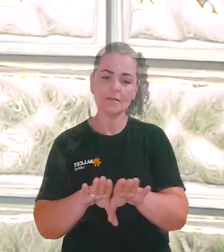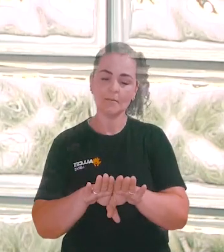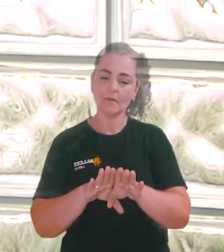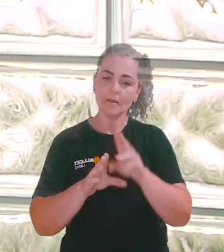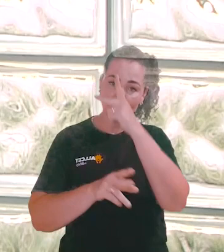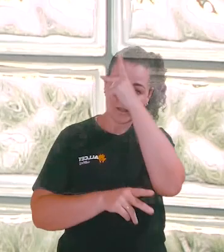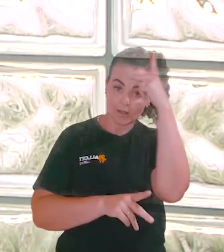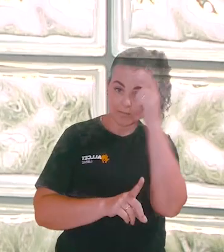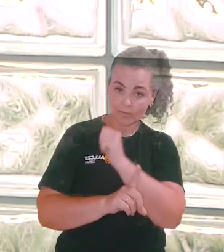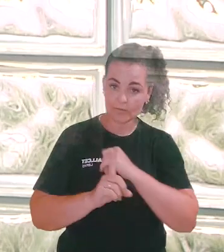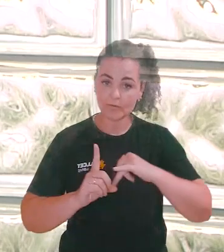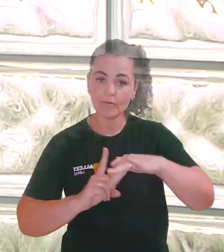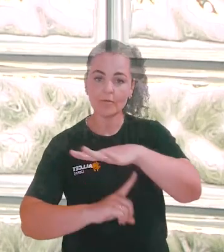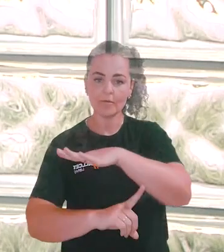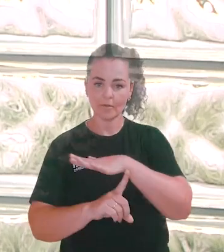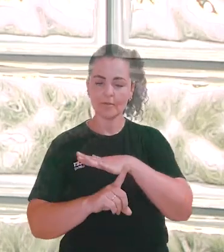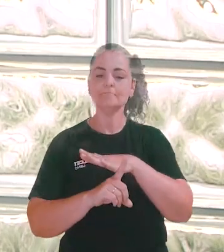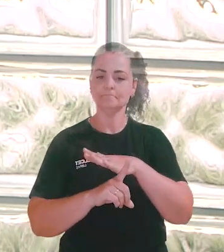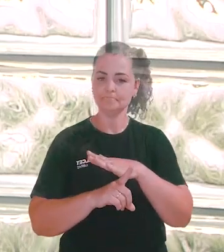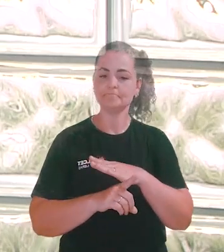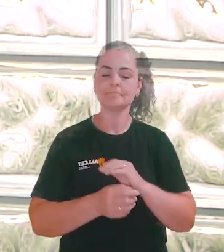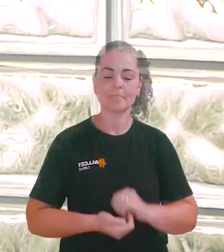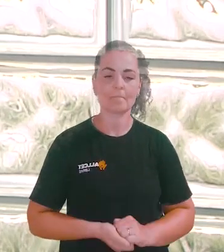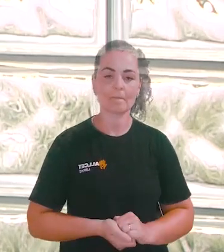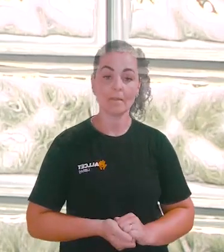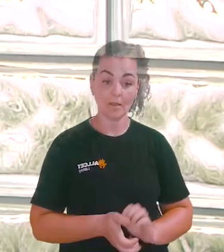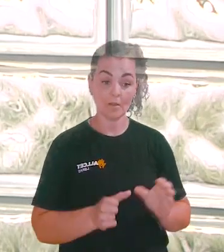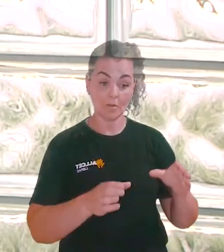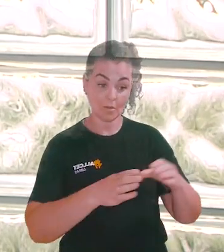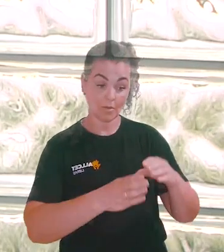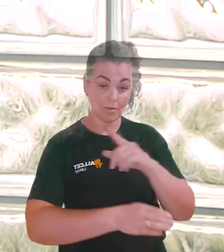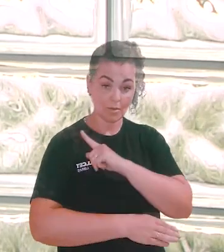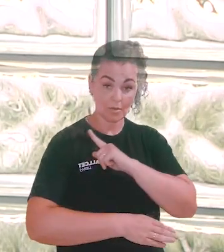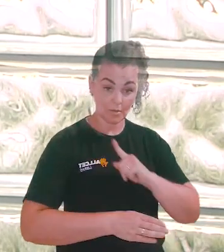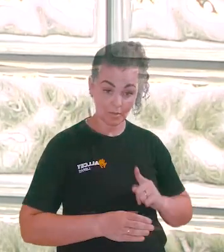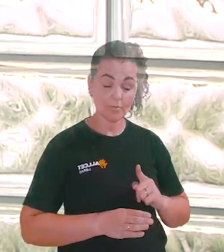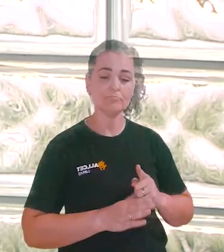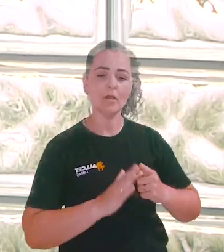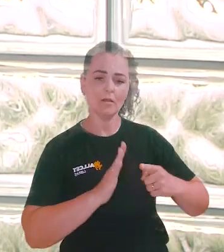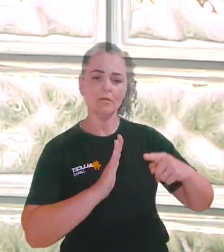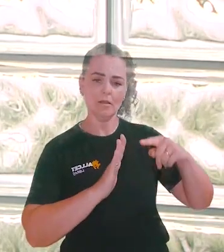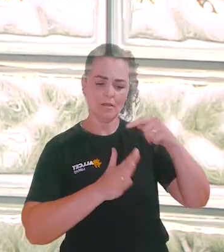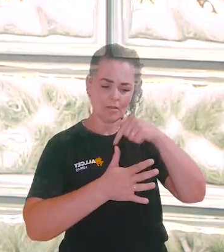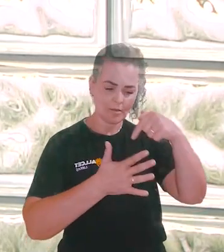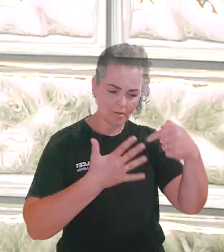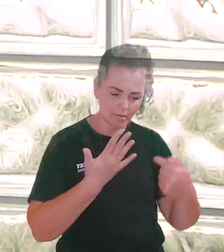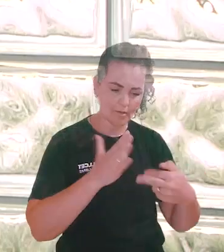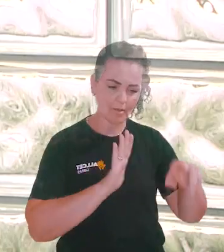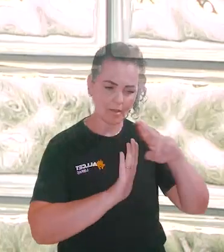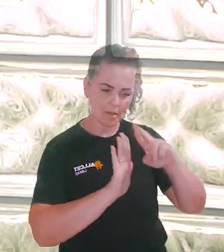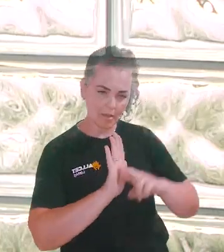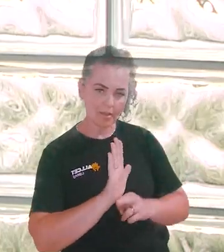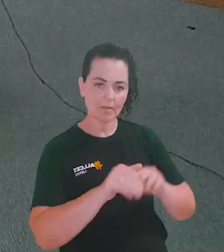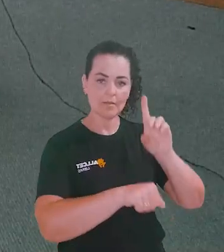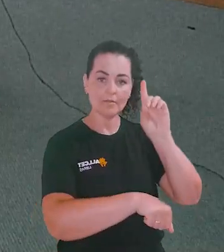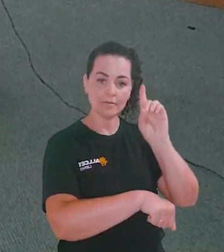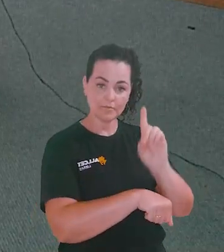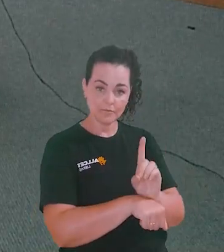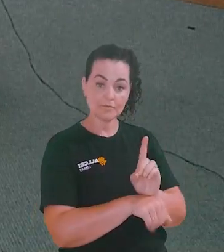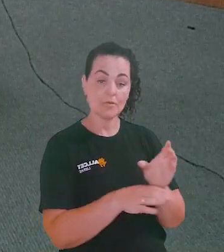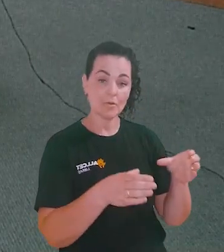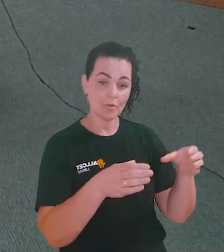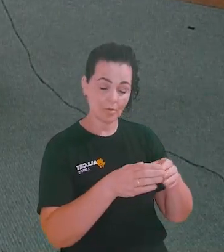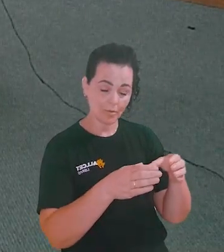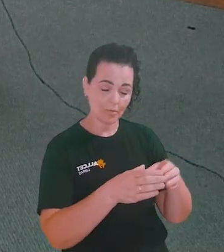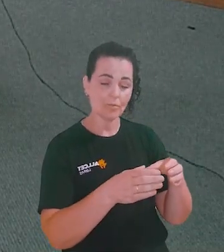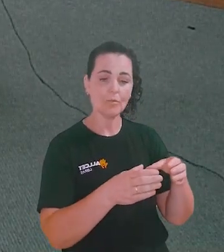sua atuação em compromissos renovados a cada gestão e definidos por diretrizes estabelecidas pela diretoria. Para